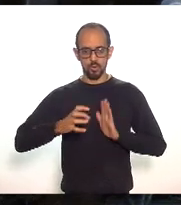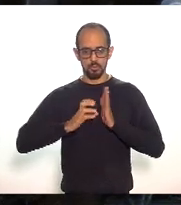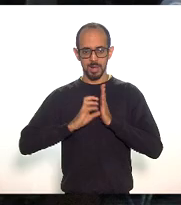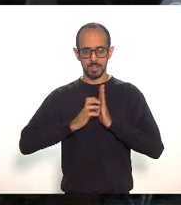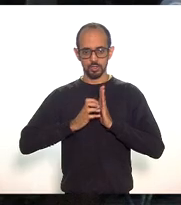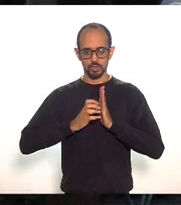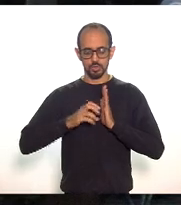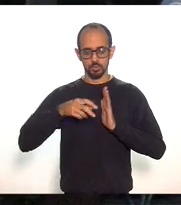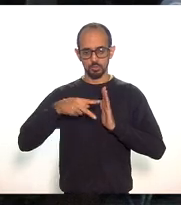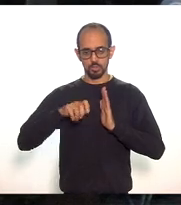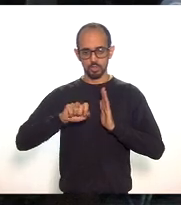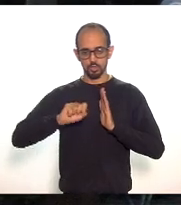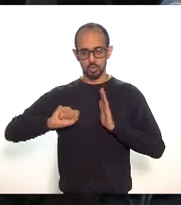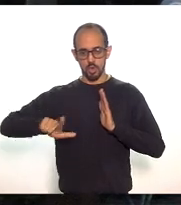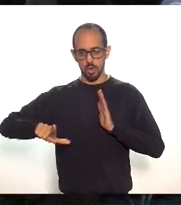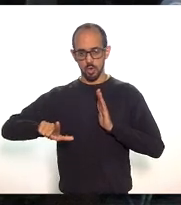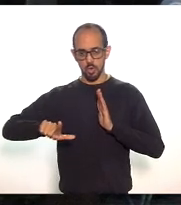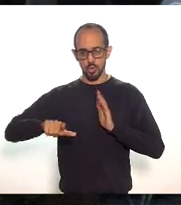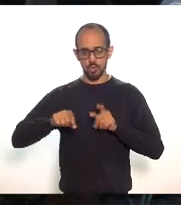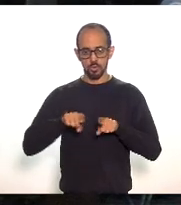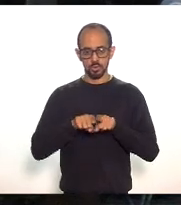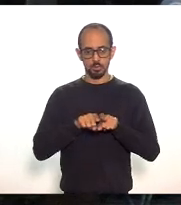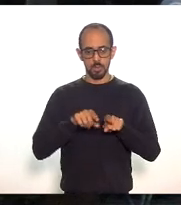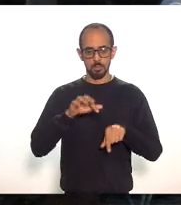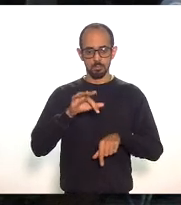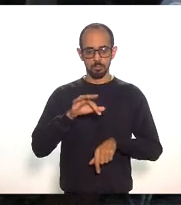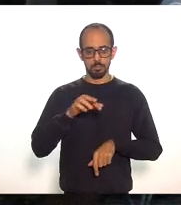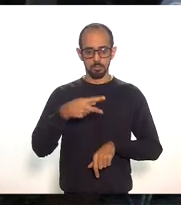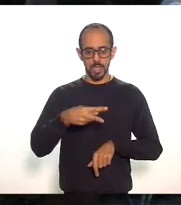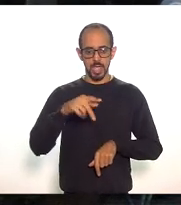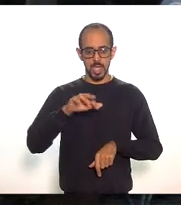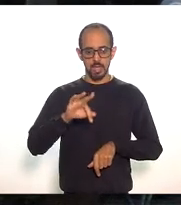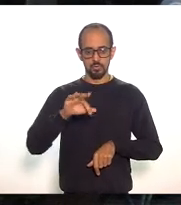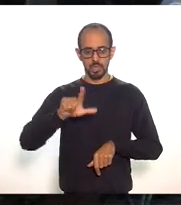E pela bancada do PSL,